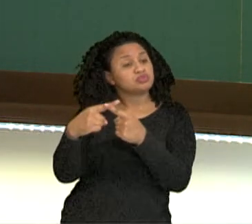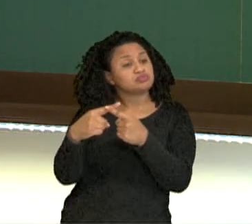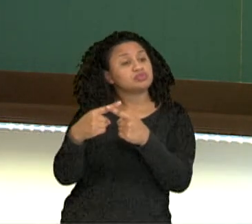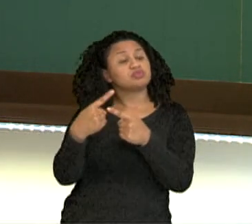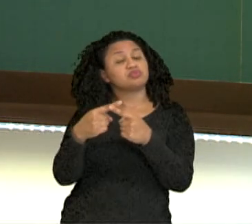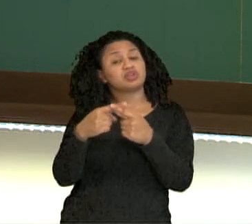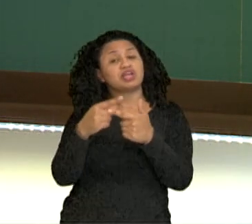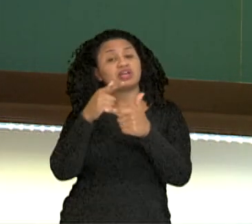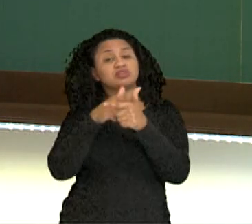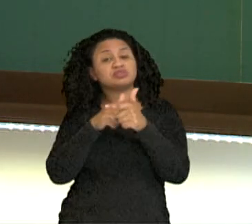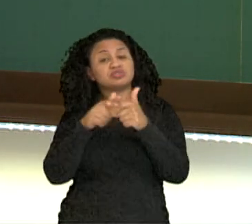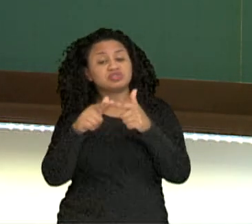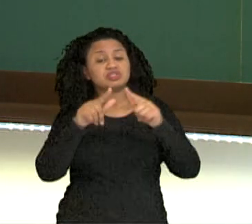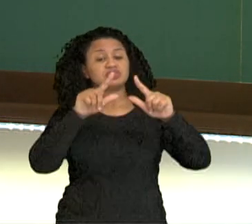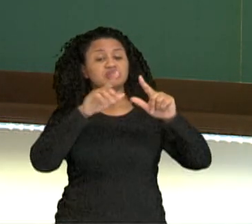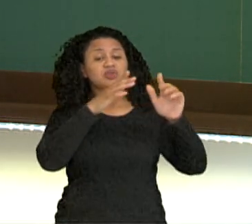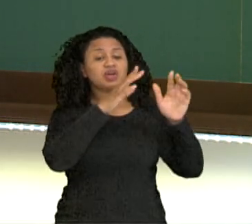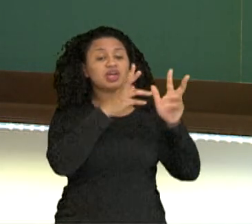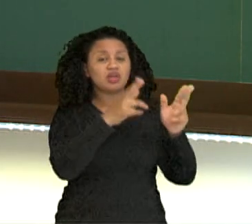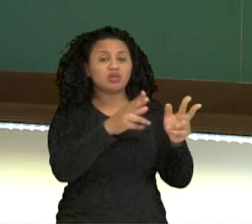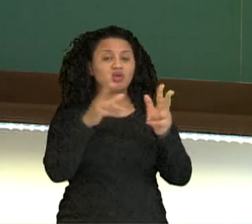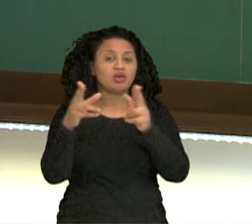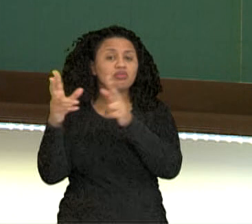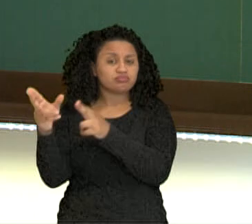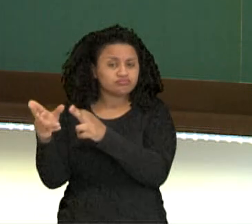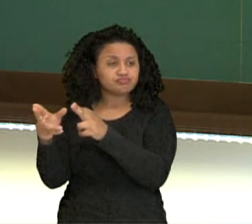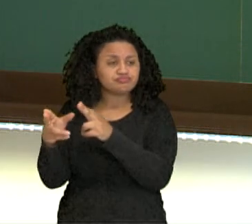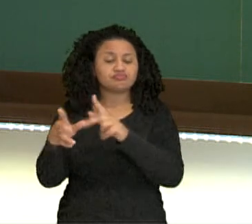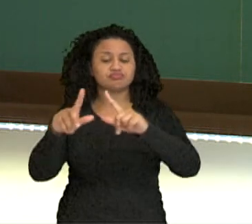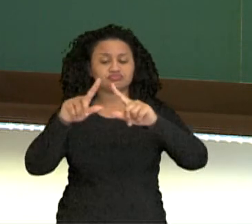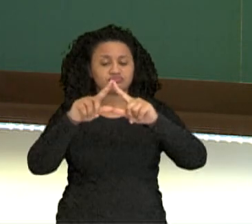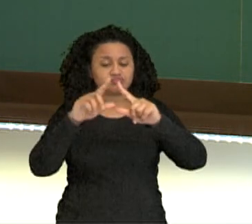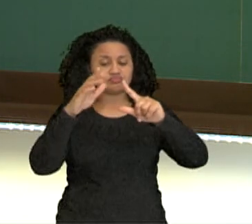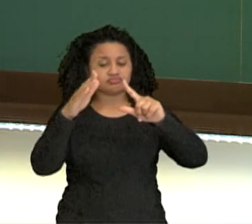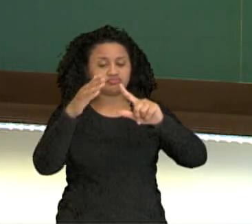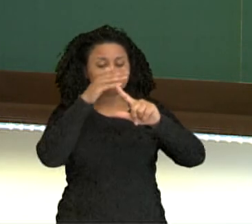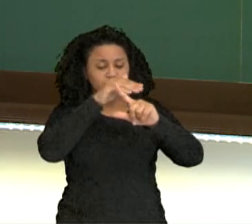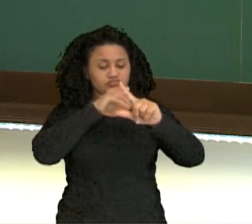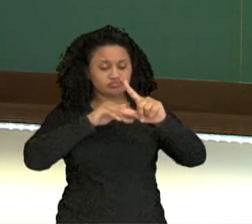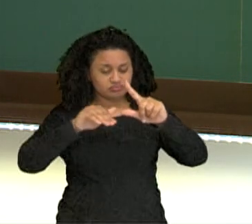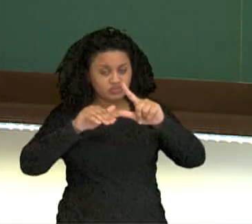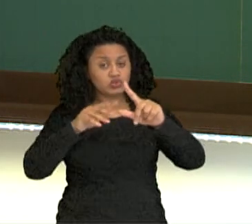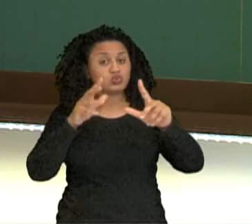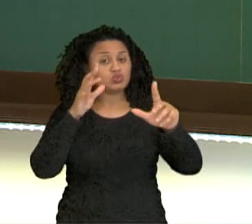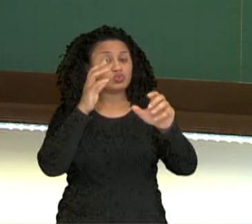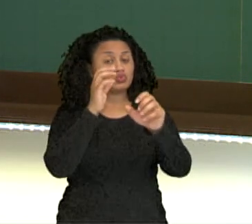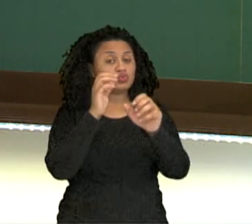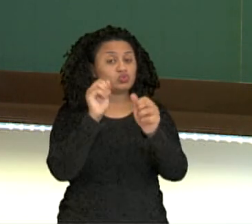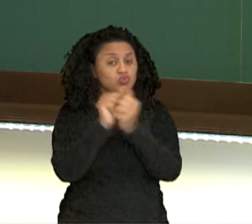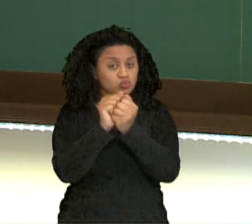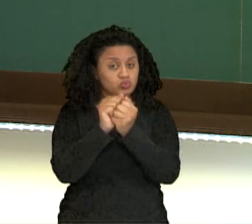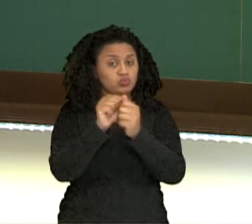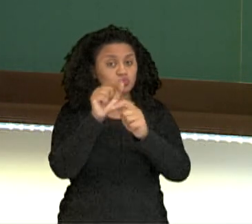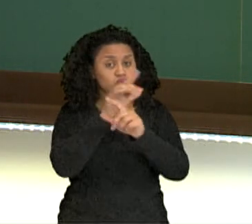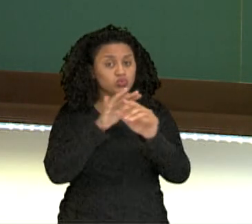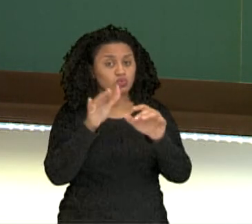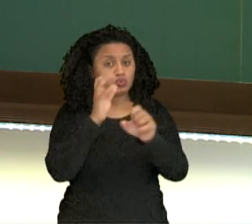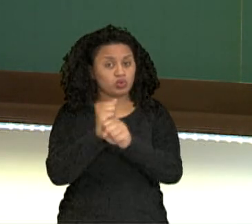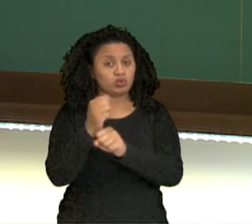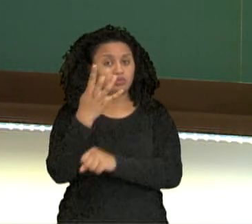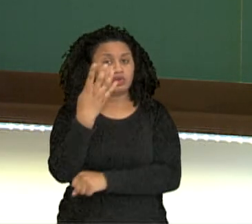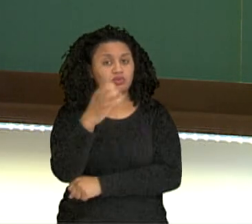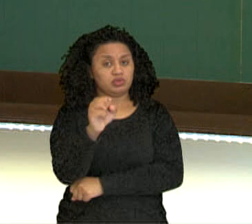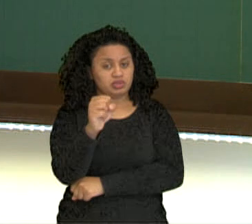eu estou dividindo em partes iguais. Se os três lados juntos dá 48 centímetros, para saber